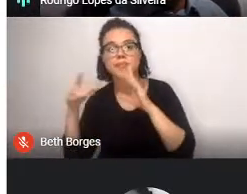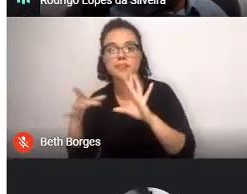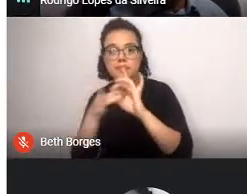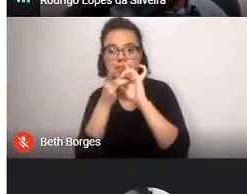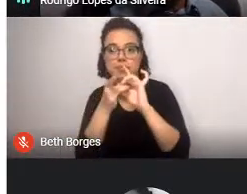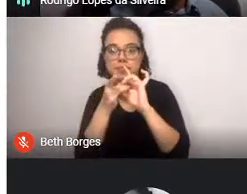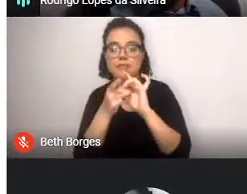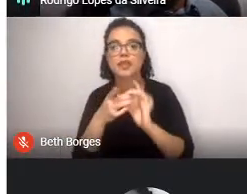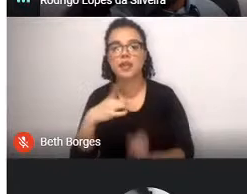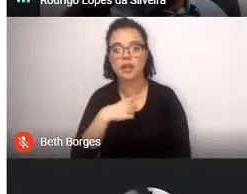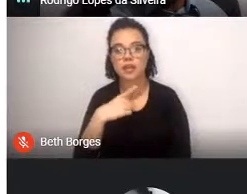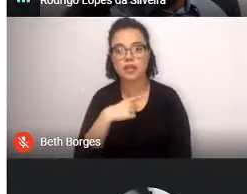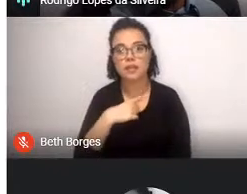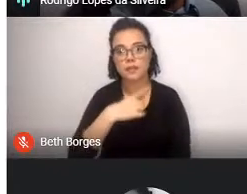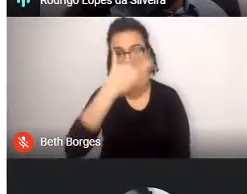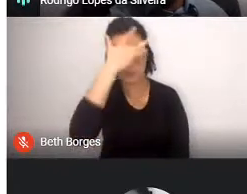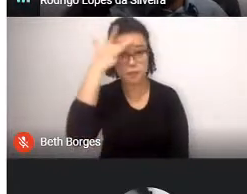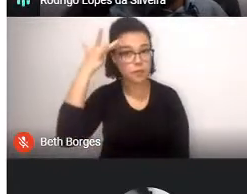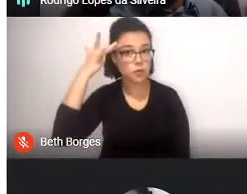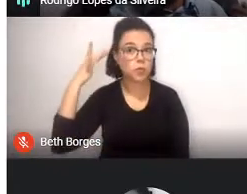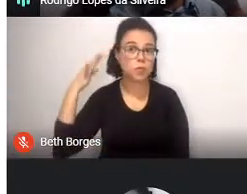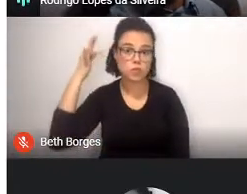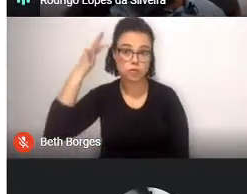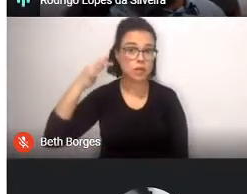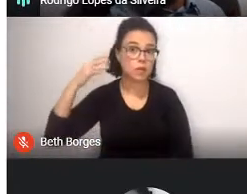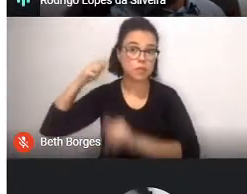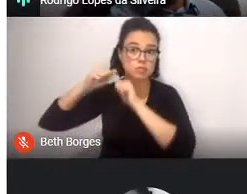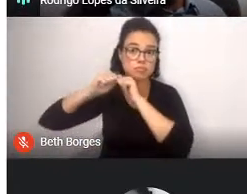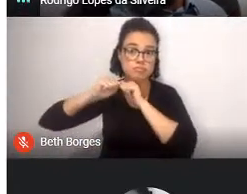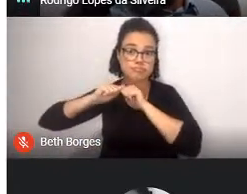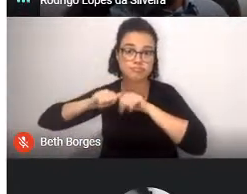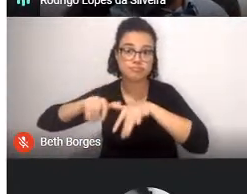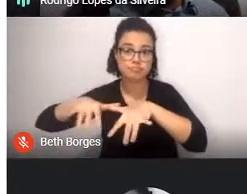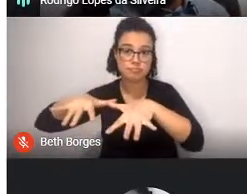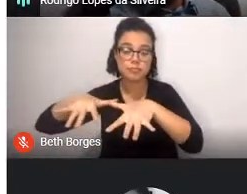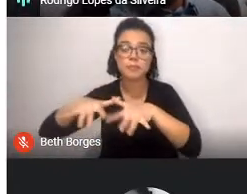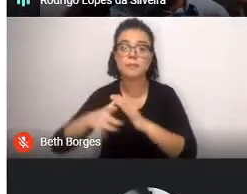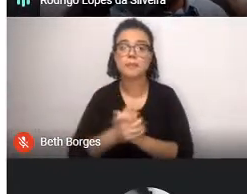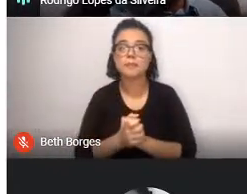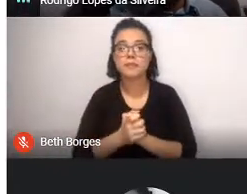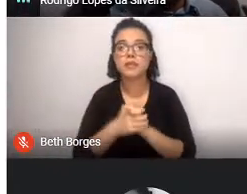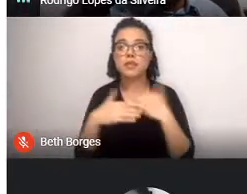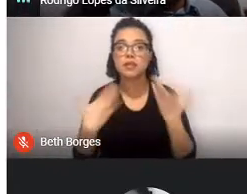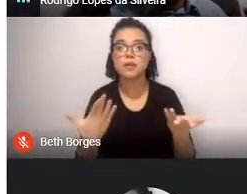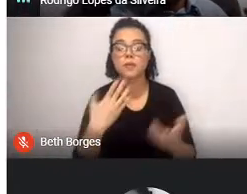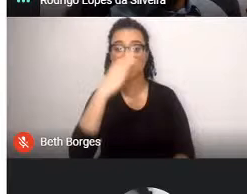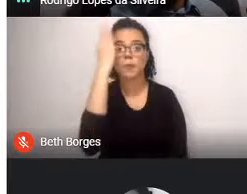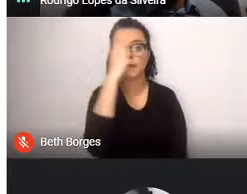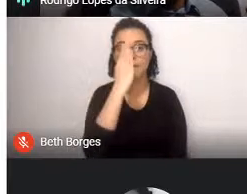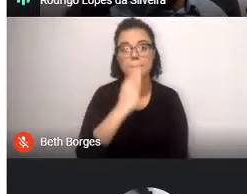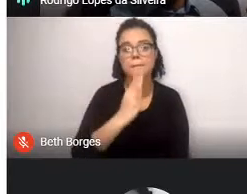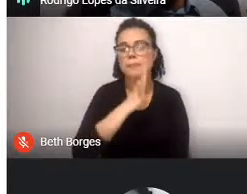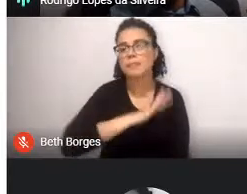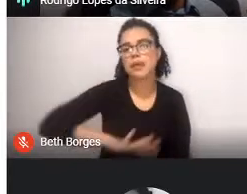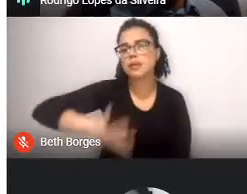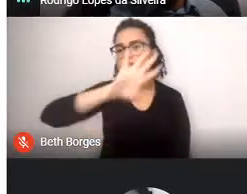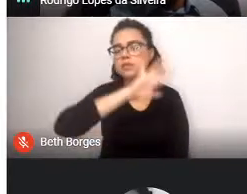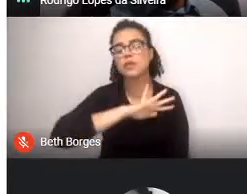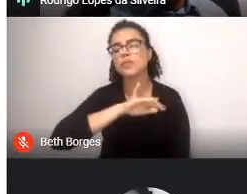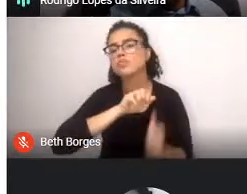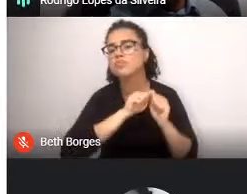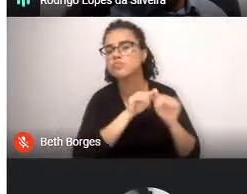Jeffrey Young, tá? E, consequentemente, aqui no Brasil, quem trouxe essa